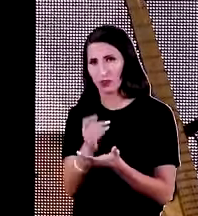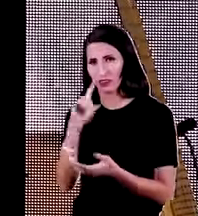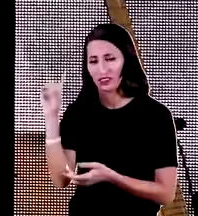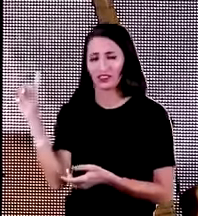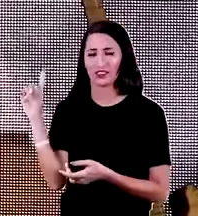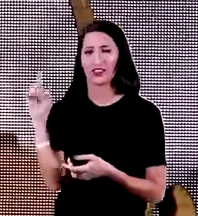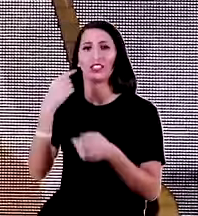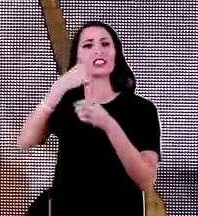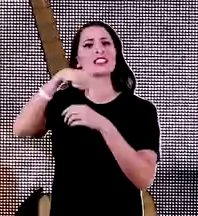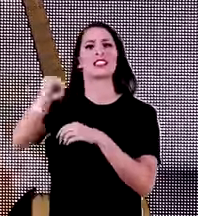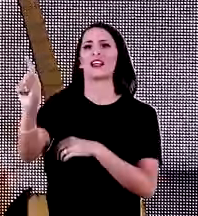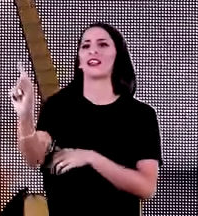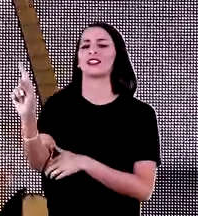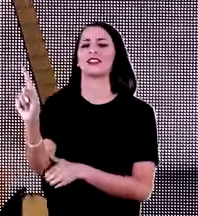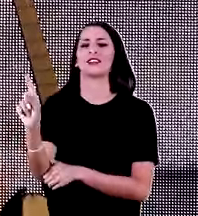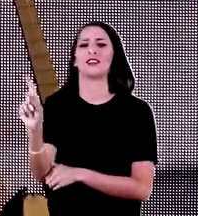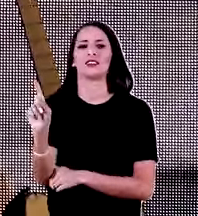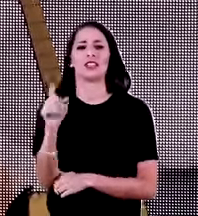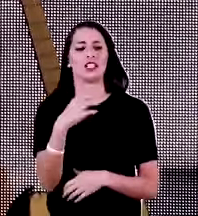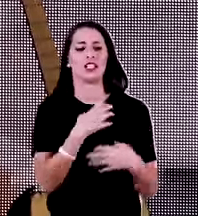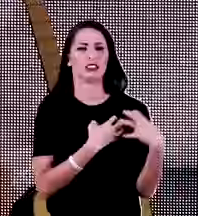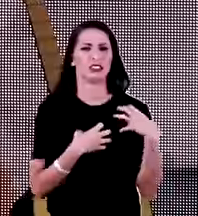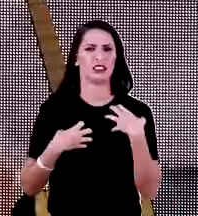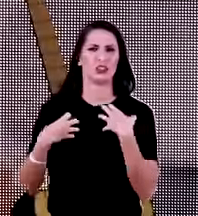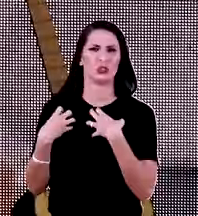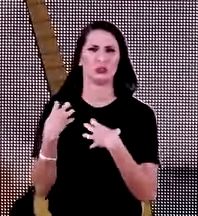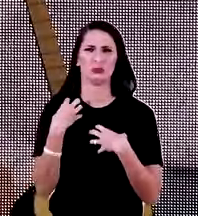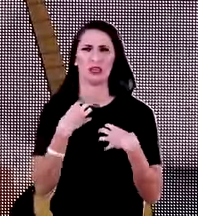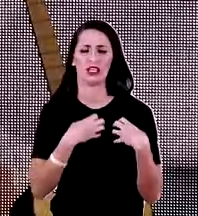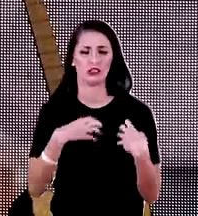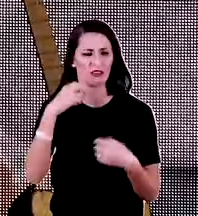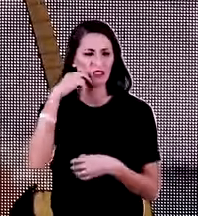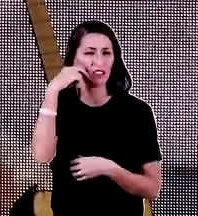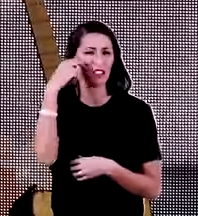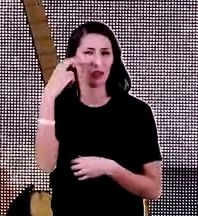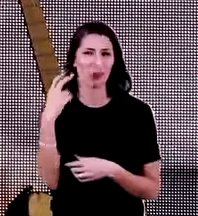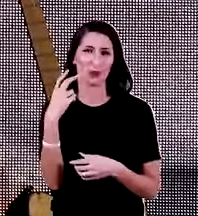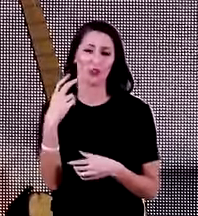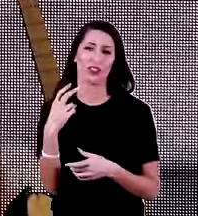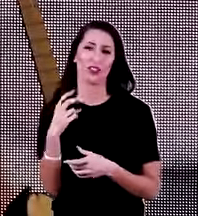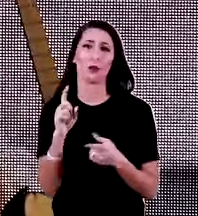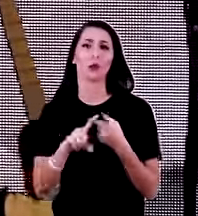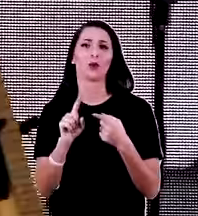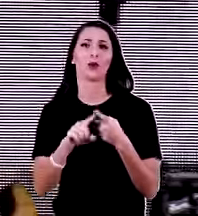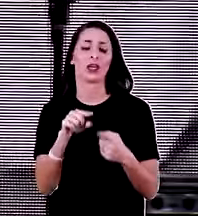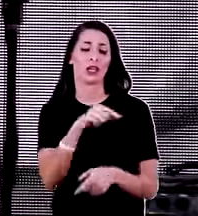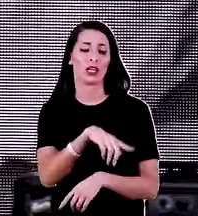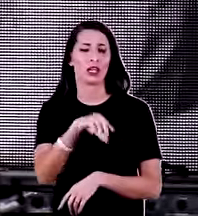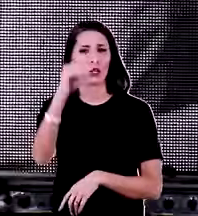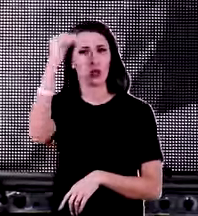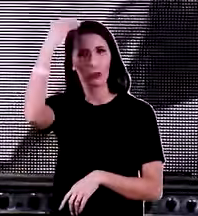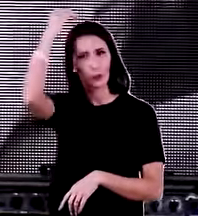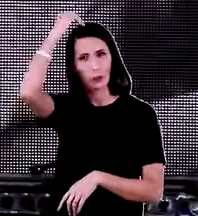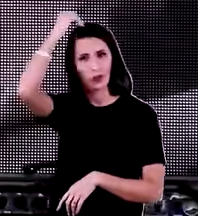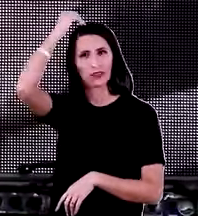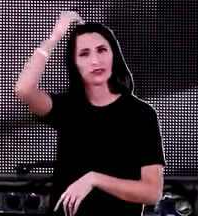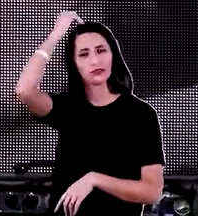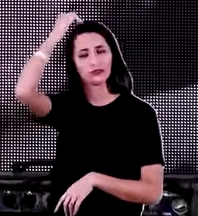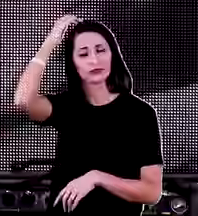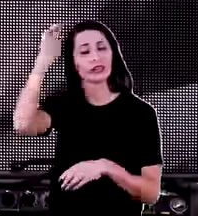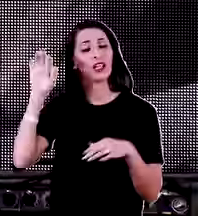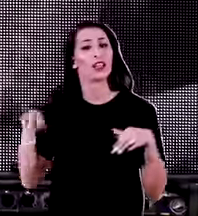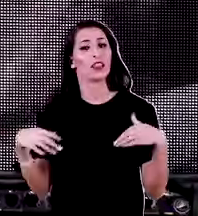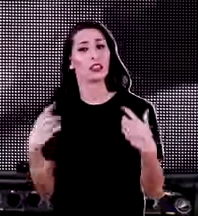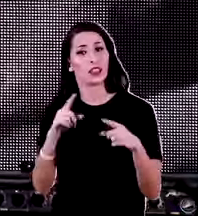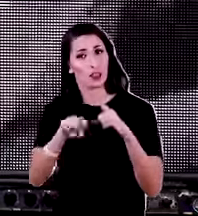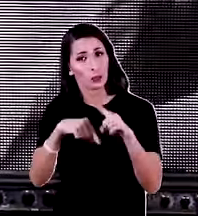Aí agora o desespero se transformou em vergonha, porque agora a culpa era dele. De repente aparece um último homem. E antes que